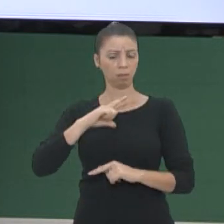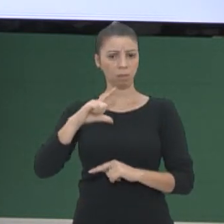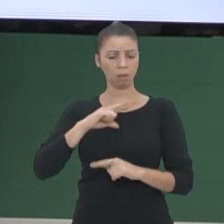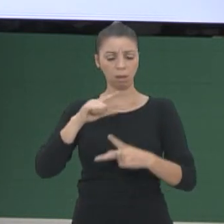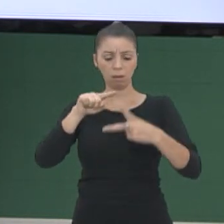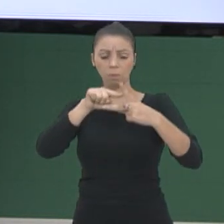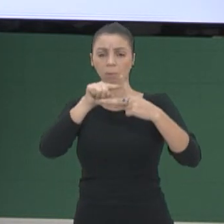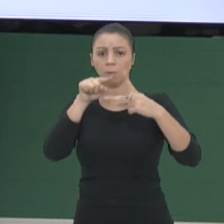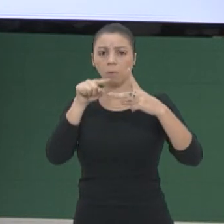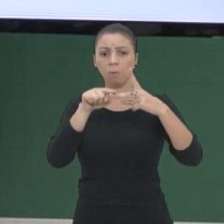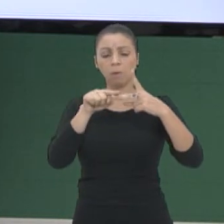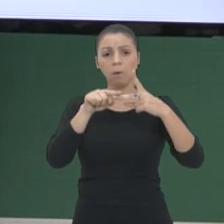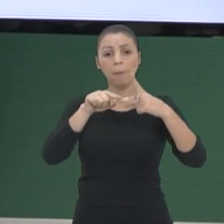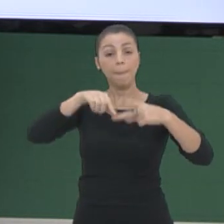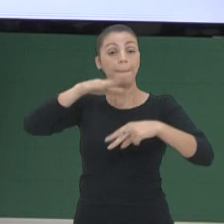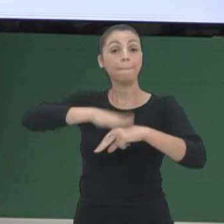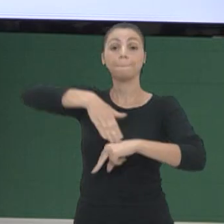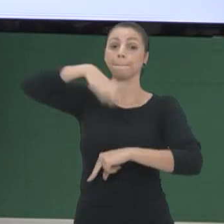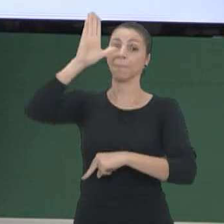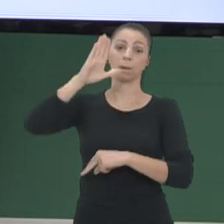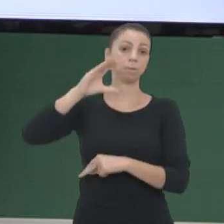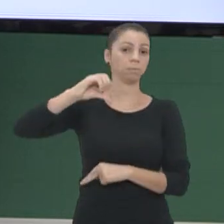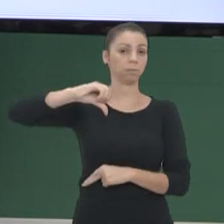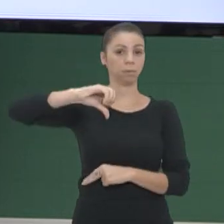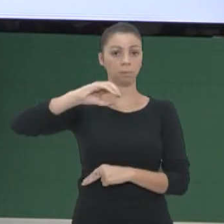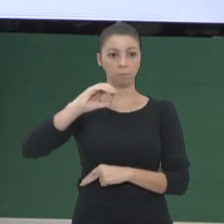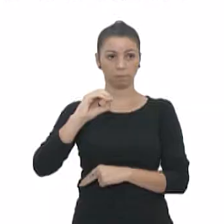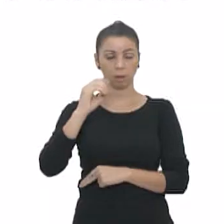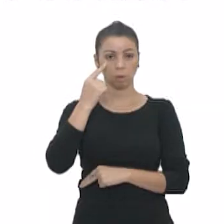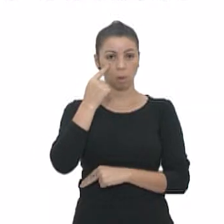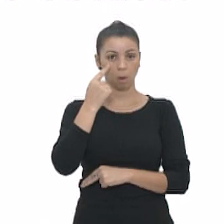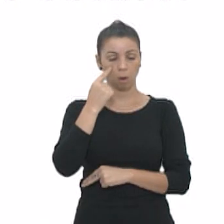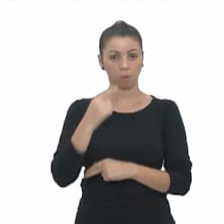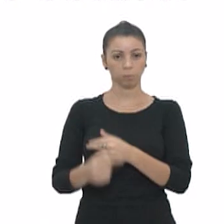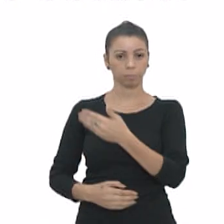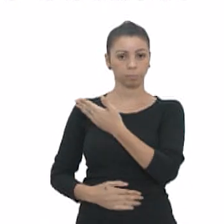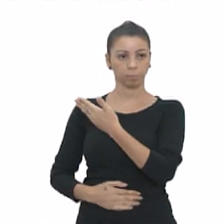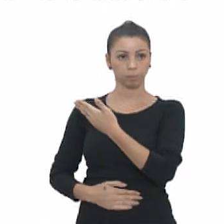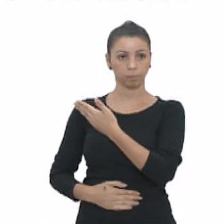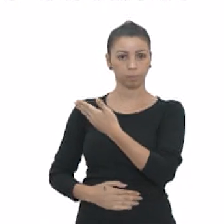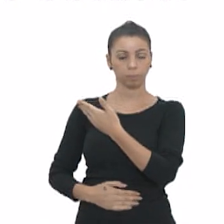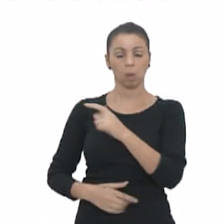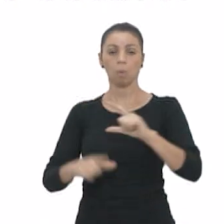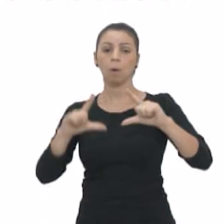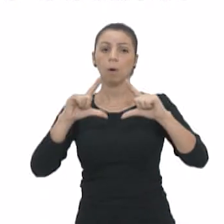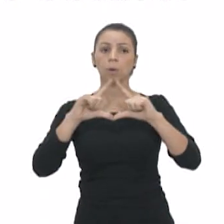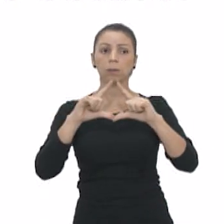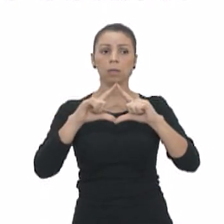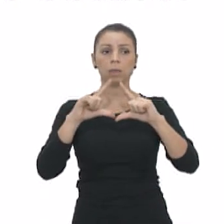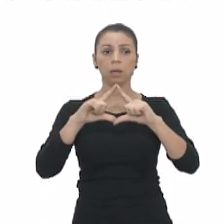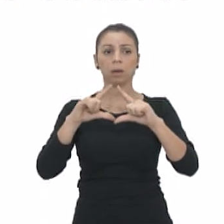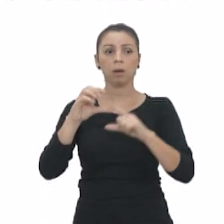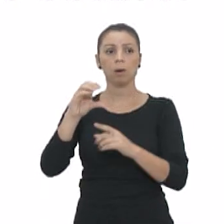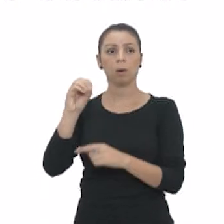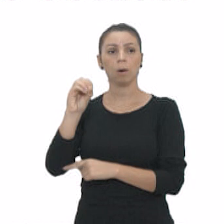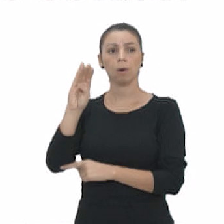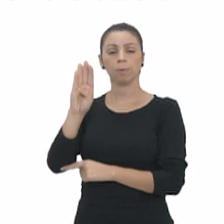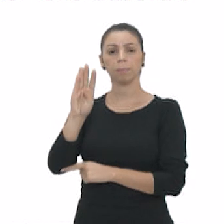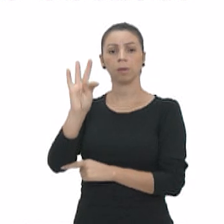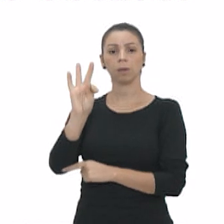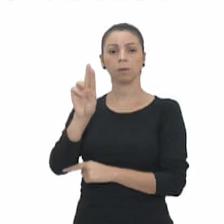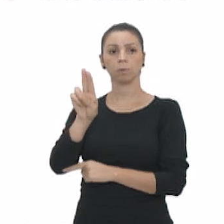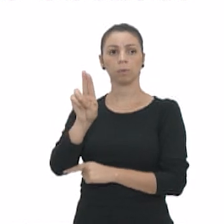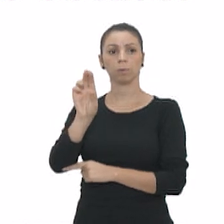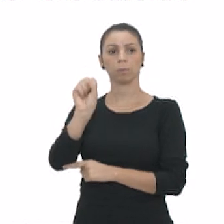maior que 90 graus. Vamos olhar a definição. O triângulo obtusângulo, ele possui um dos seus